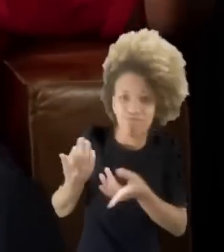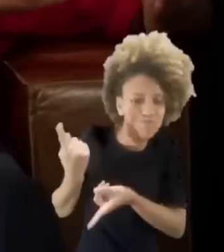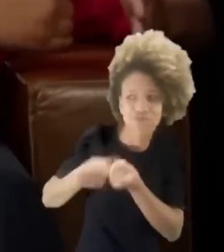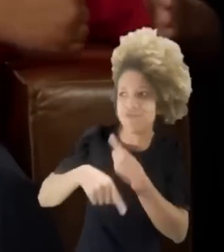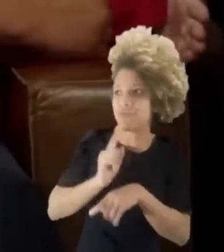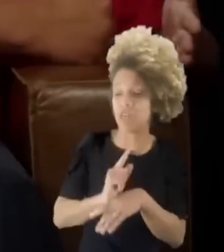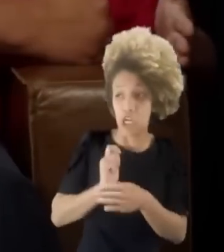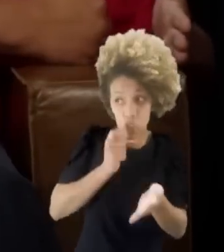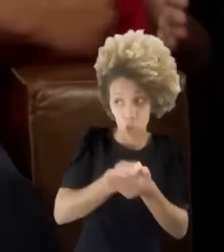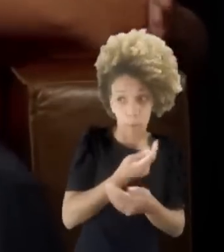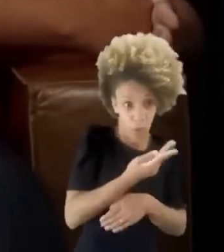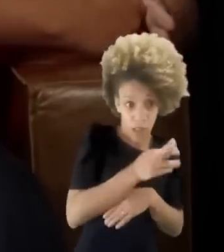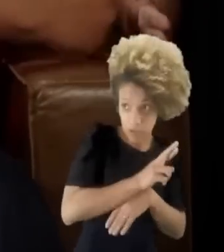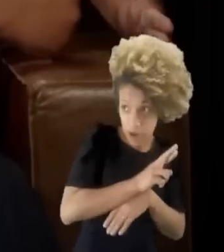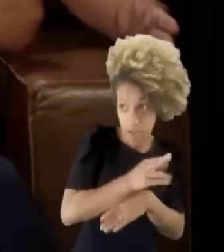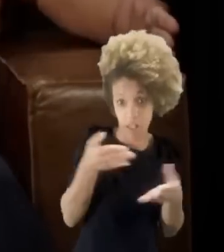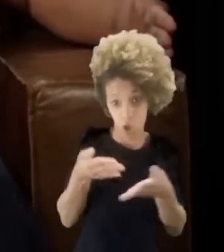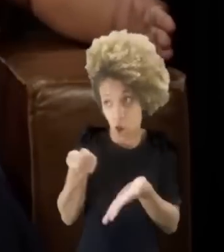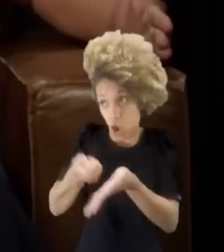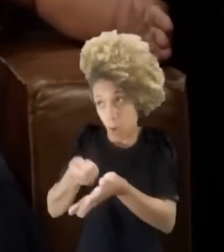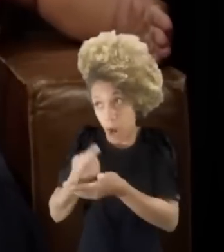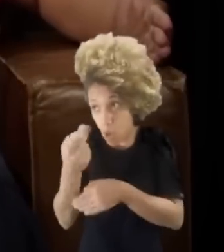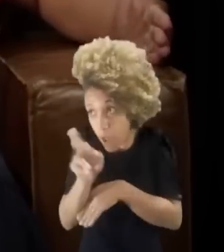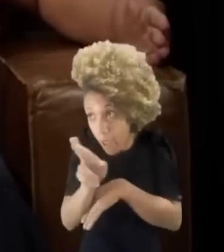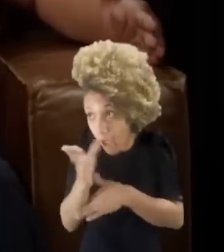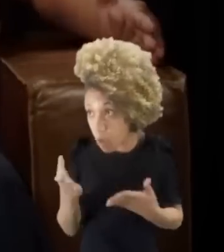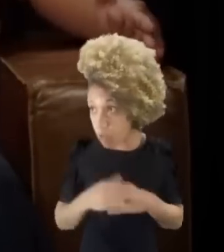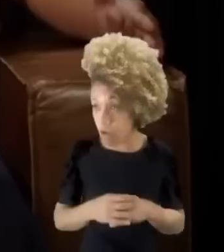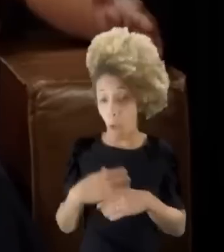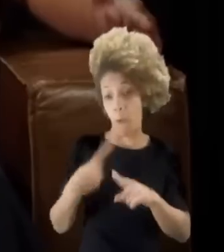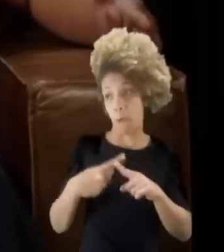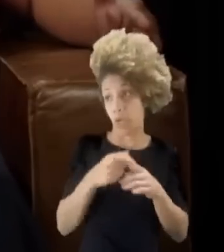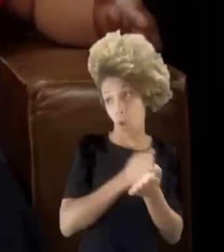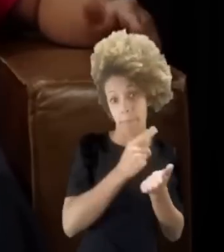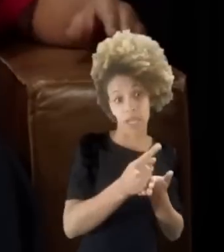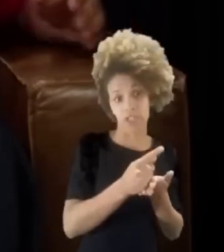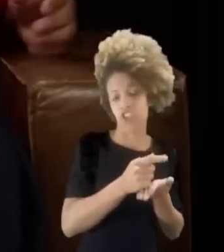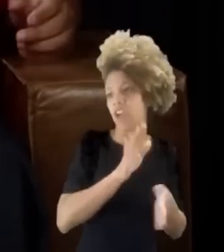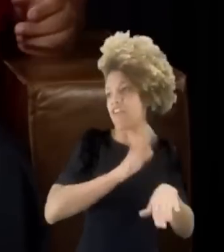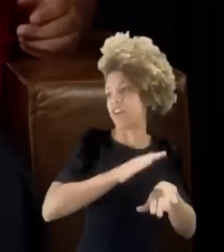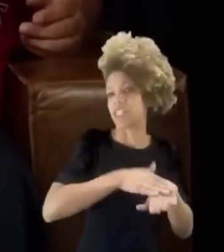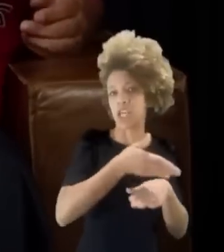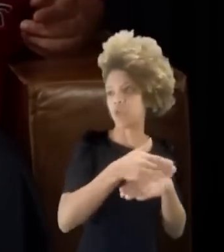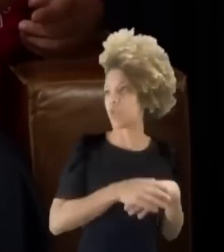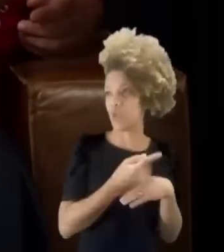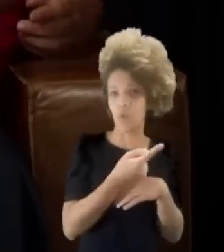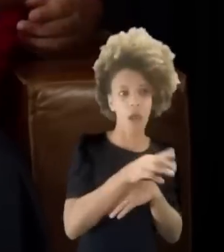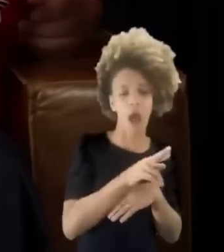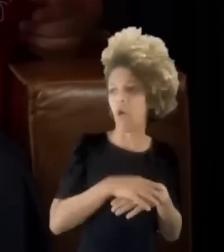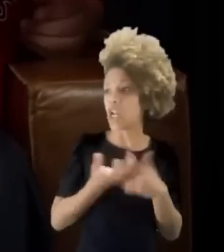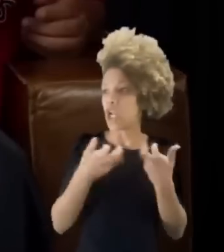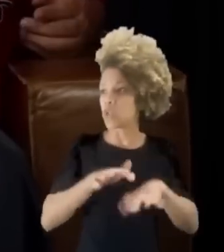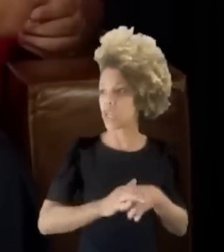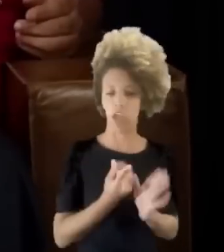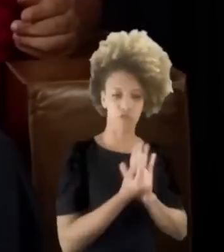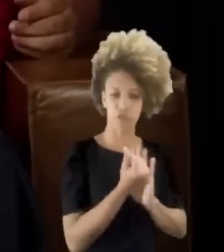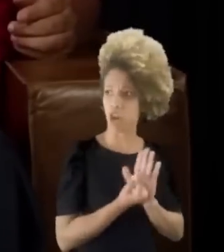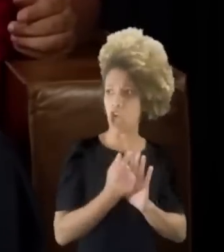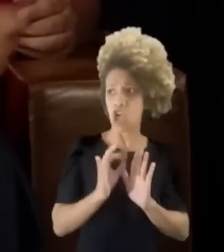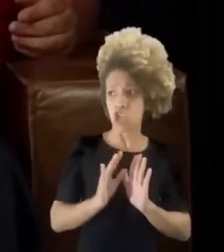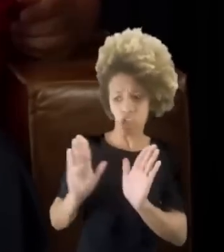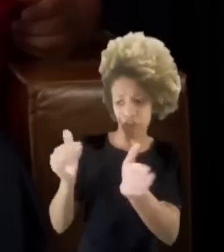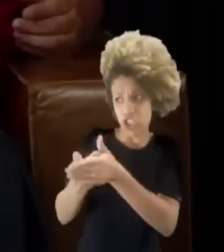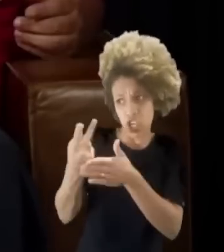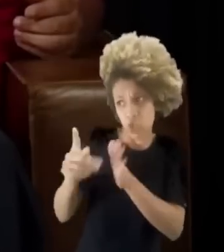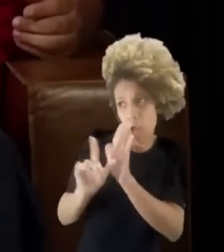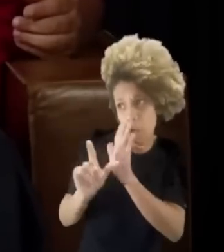você cobrava r$ 4 no sushi agora você tem que cobrar r$ 1 porque o aplicativo tá fazendo isso e o aplicativo não quer nem lucrar ele só quer tomar o mercado de você